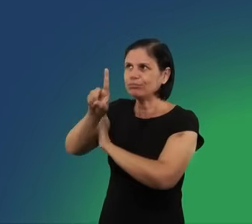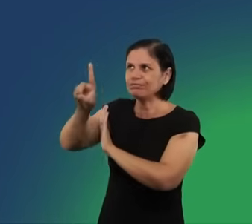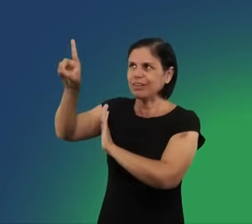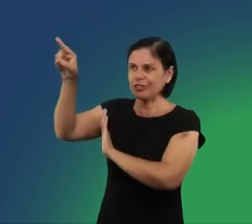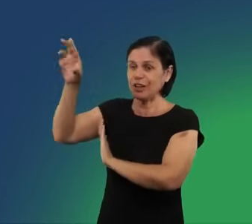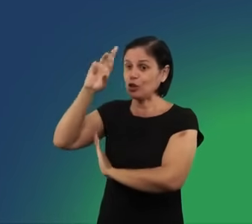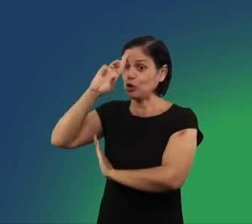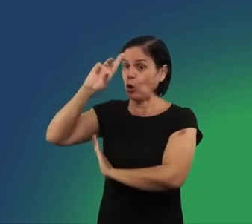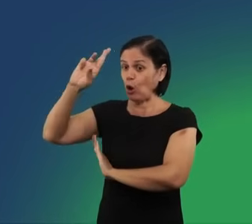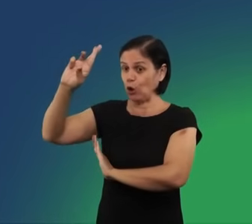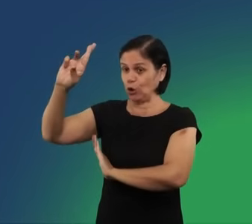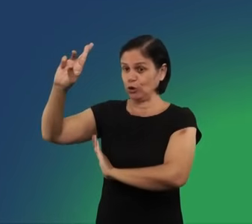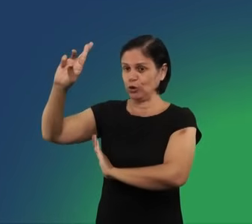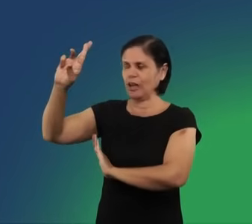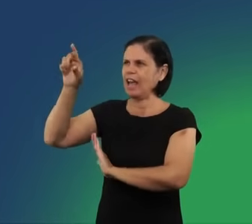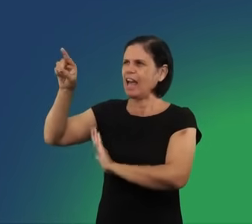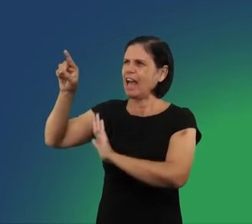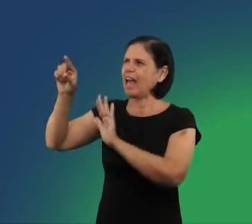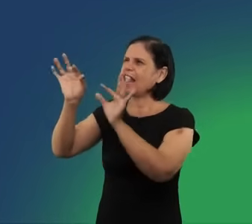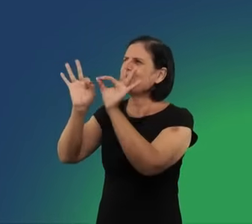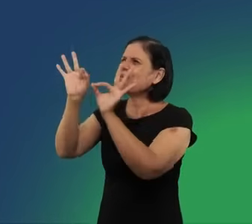descia do céu.